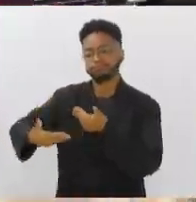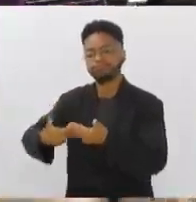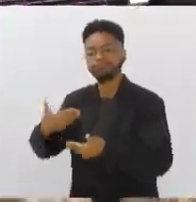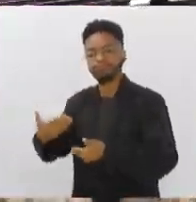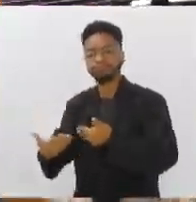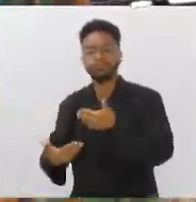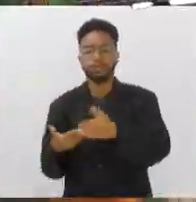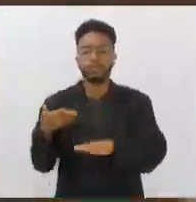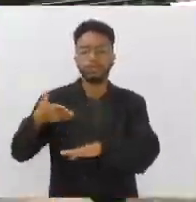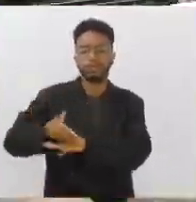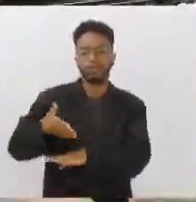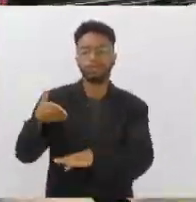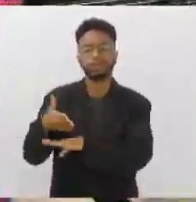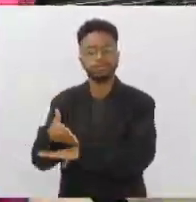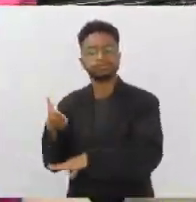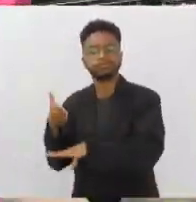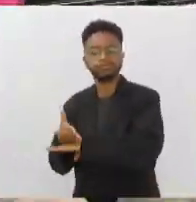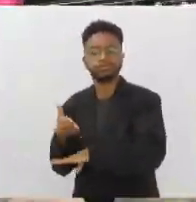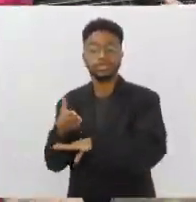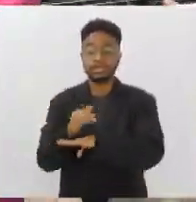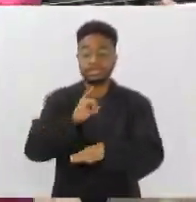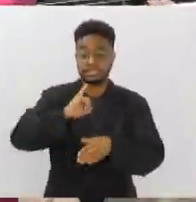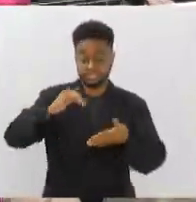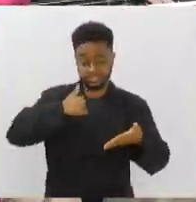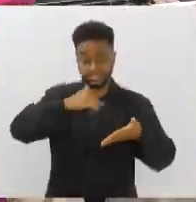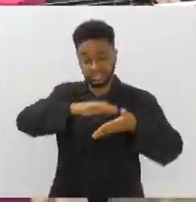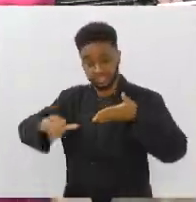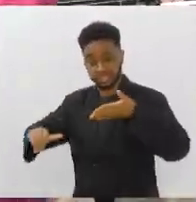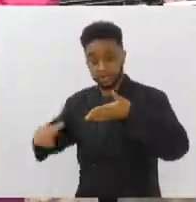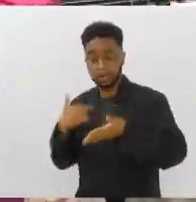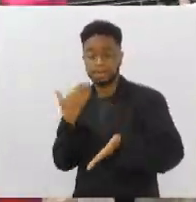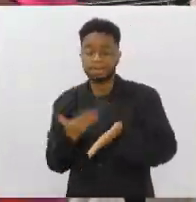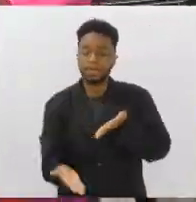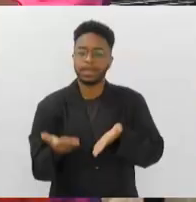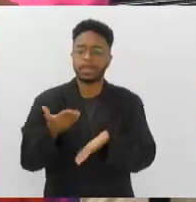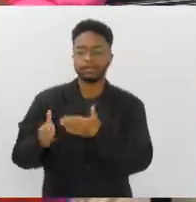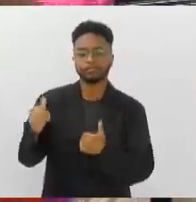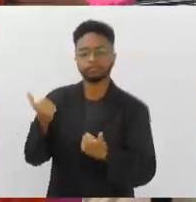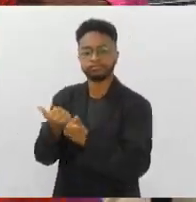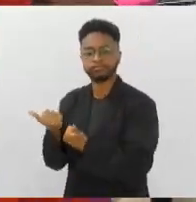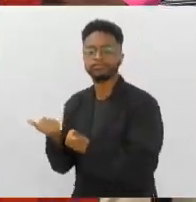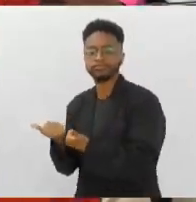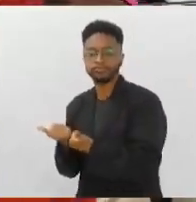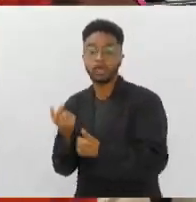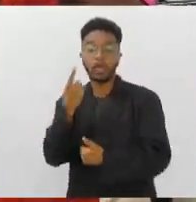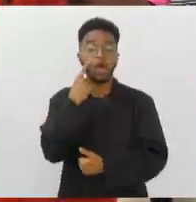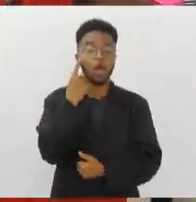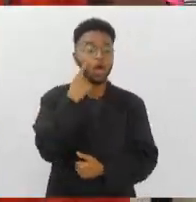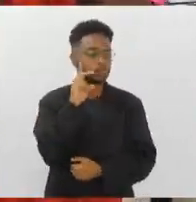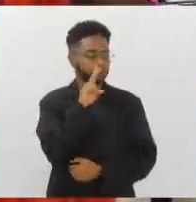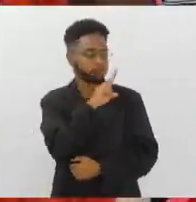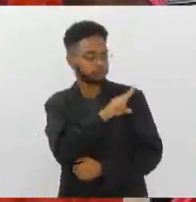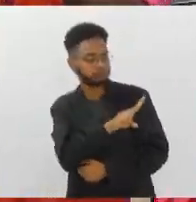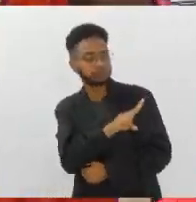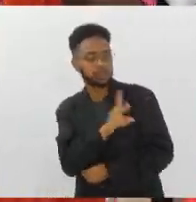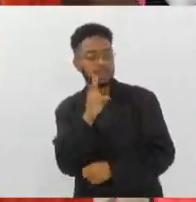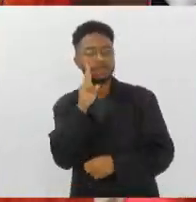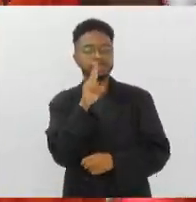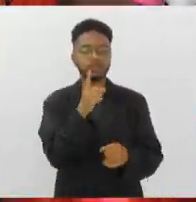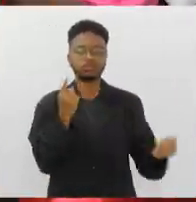Ai, tô no hospício, vai. Se me tirar, vou perder meu benefício. Olho pro lado, me vejo